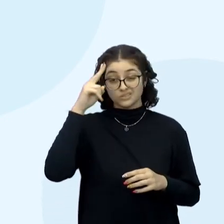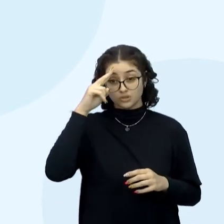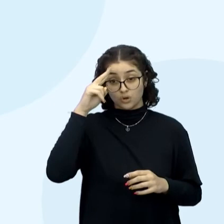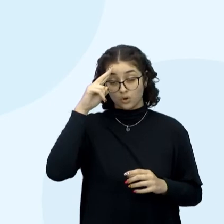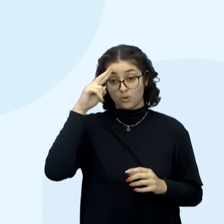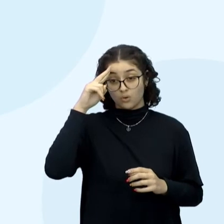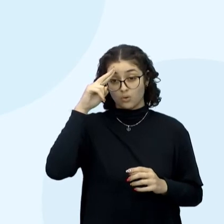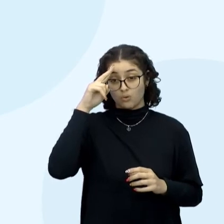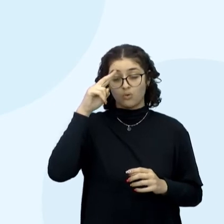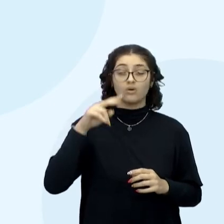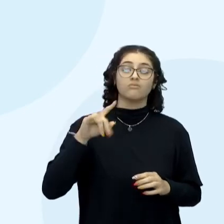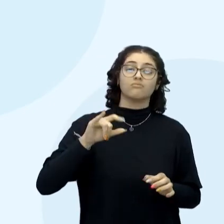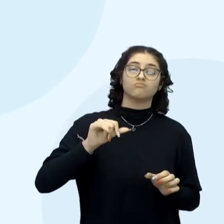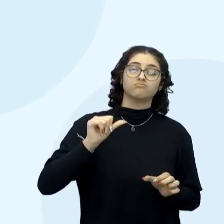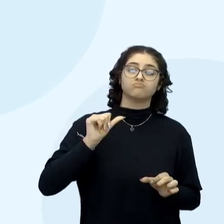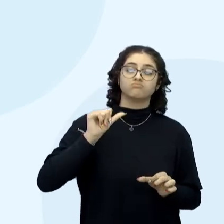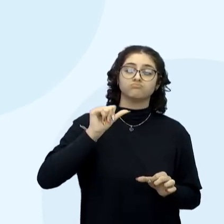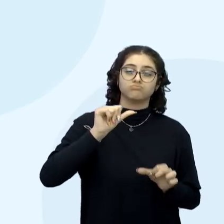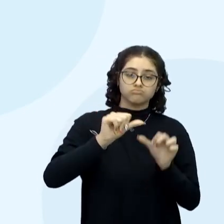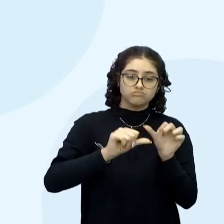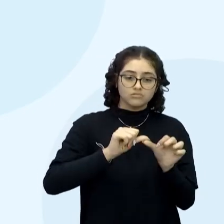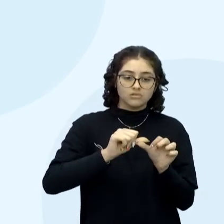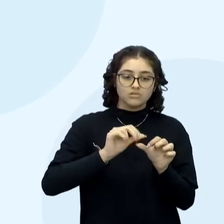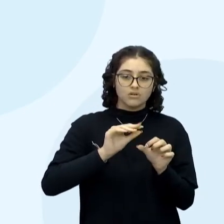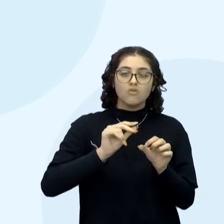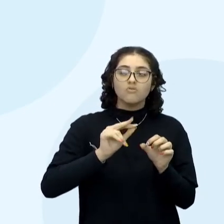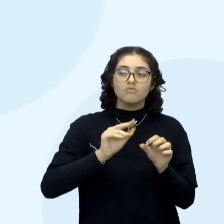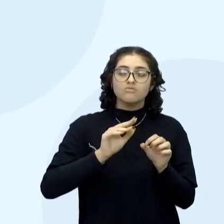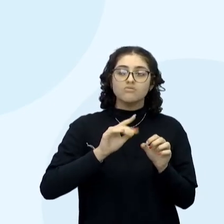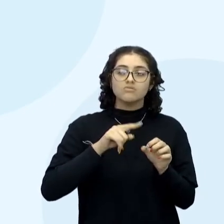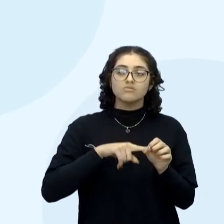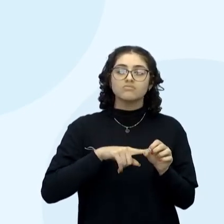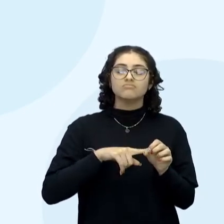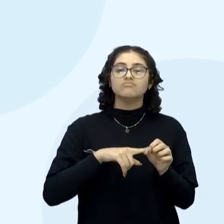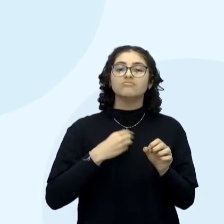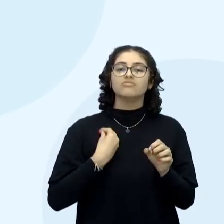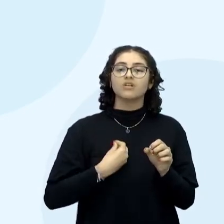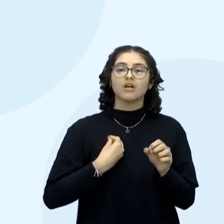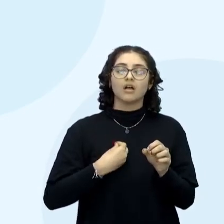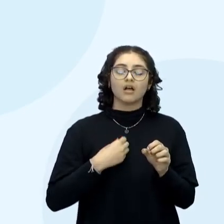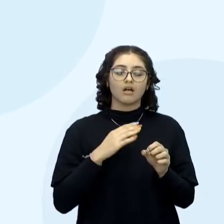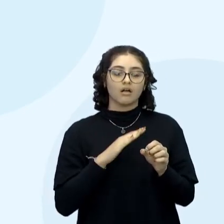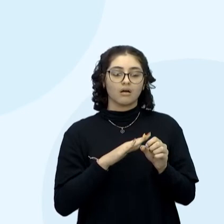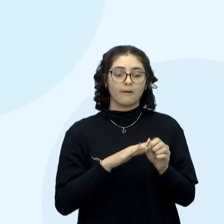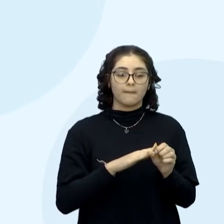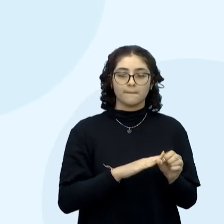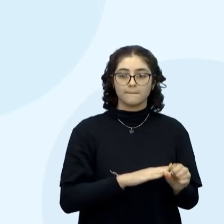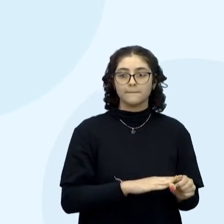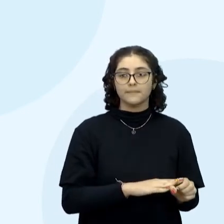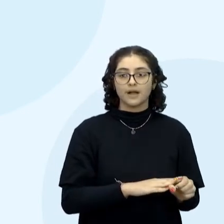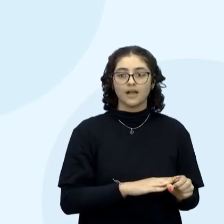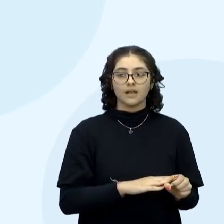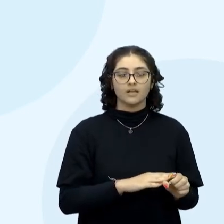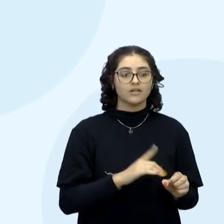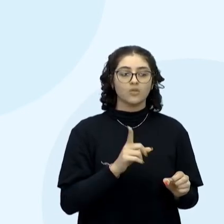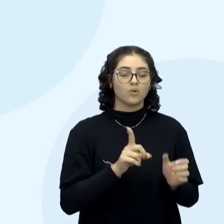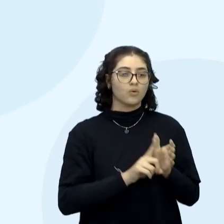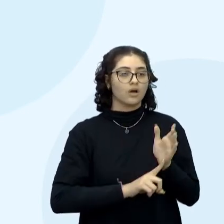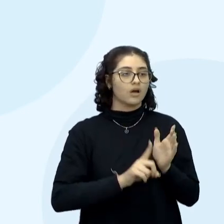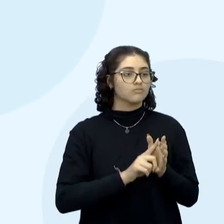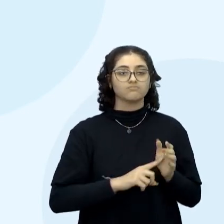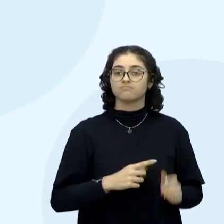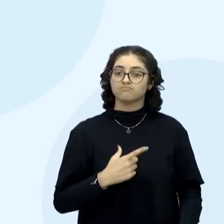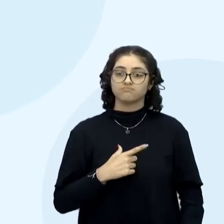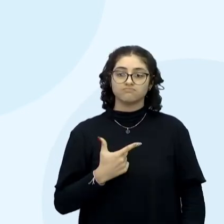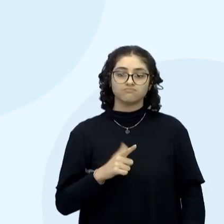foram tornadas relativamente ou absolutamente incapazes de proteger os seus próprios